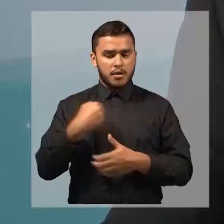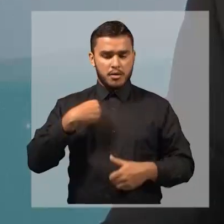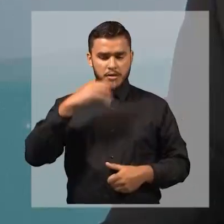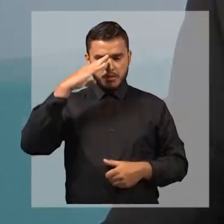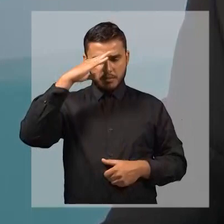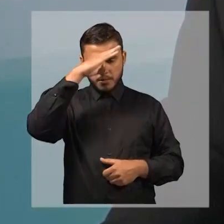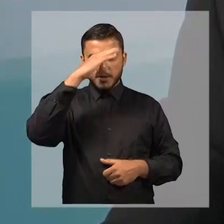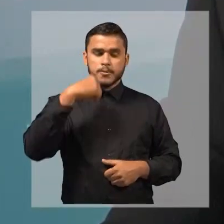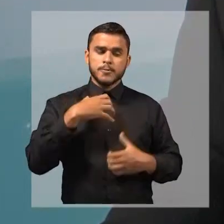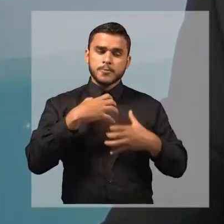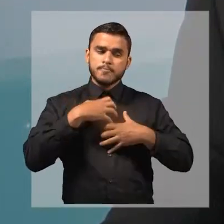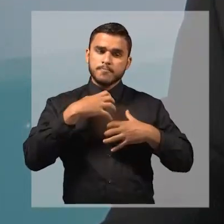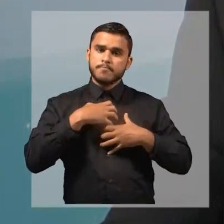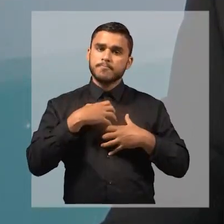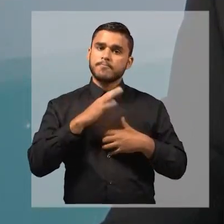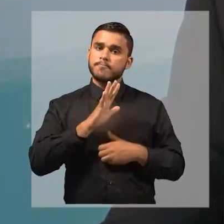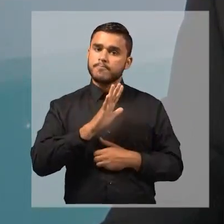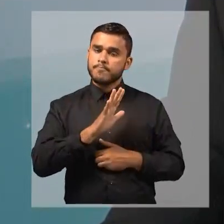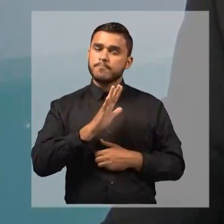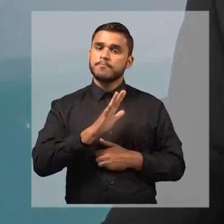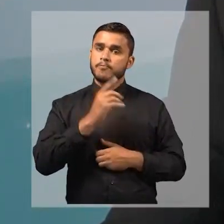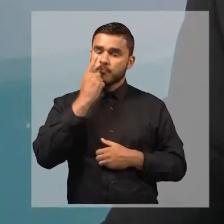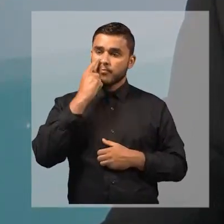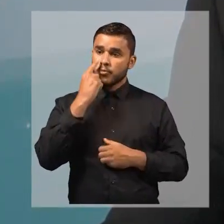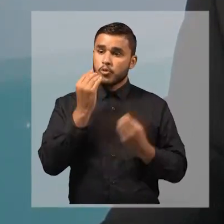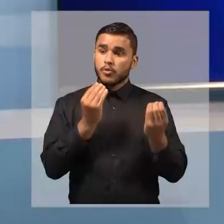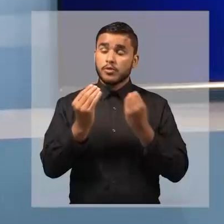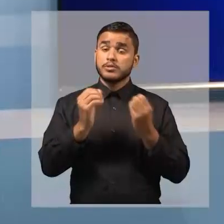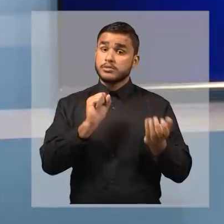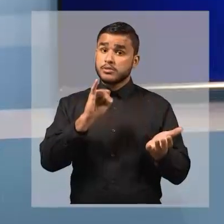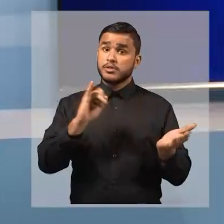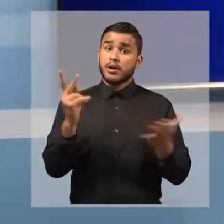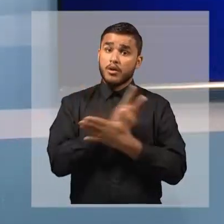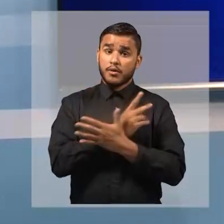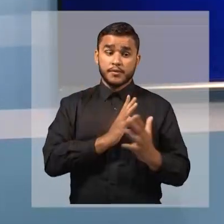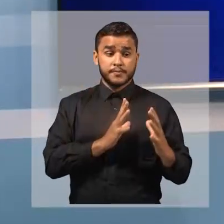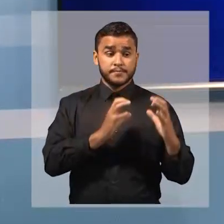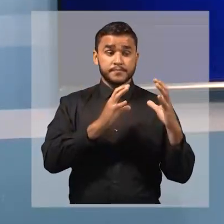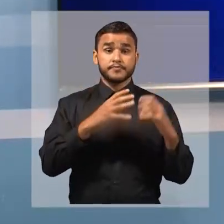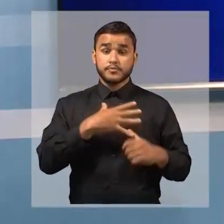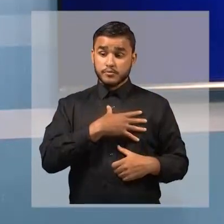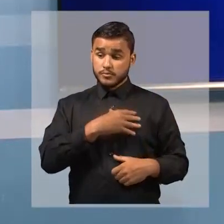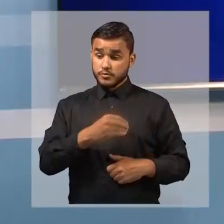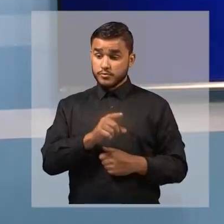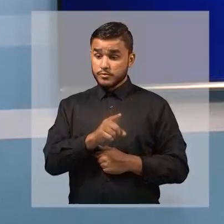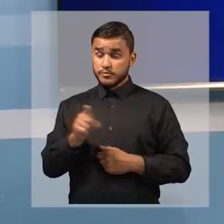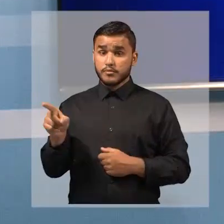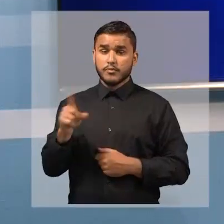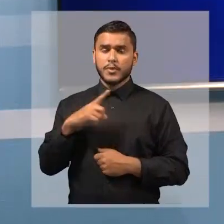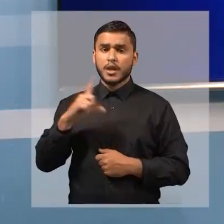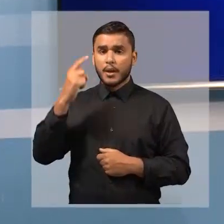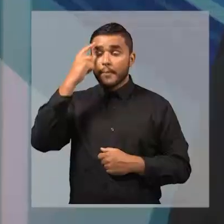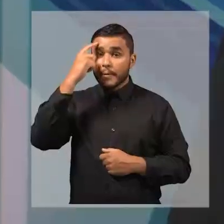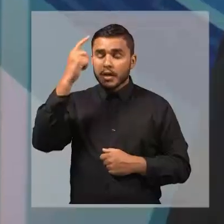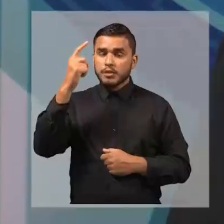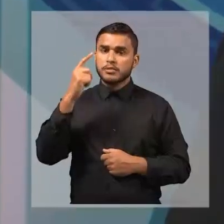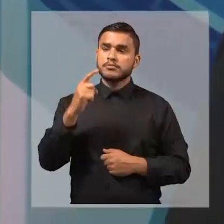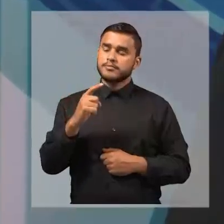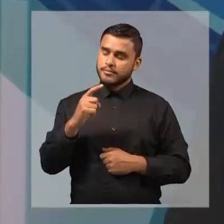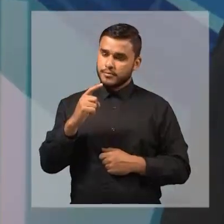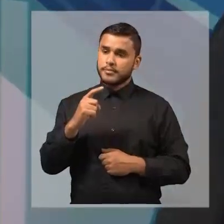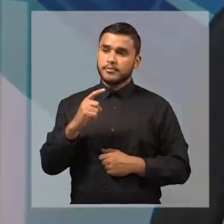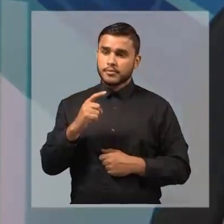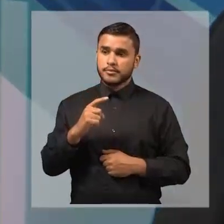deve estar ferindo aí susceptibilidades do Palácio do Planalto. Não me surpreenderá se daqui a pouco um dos filhos do presidente